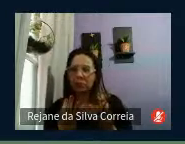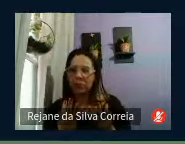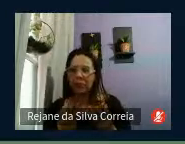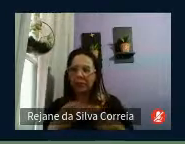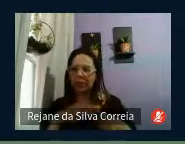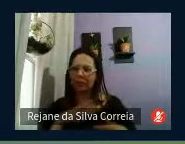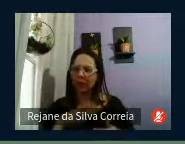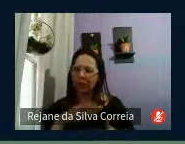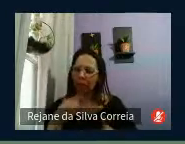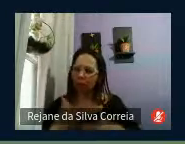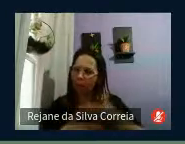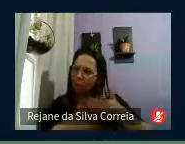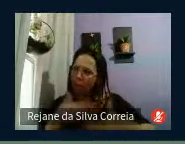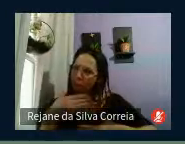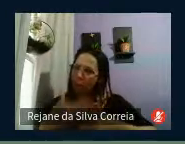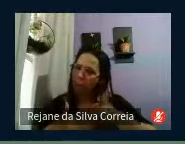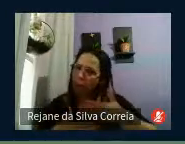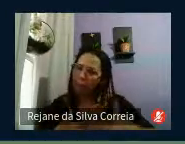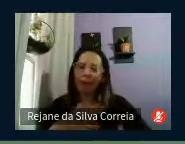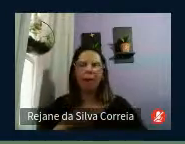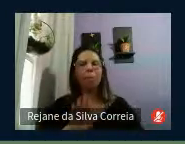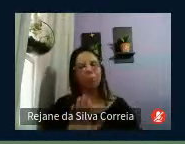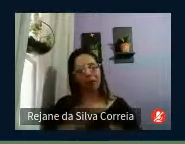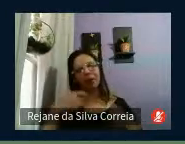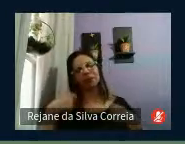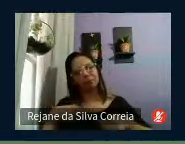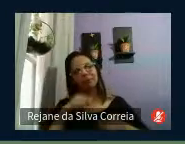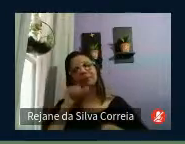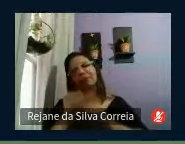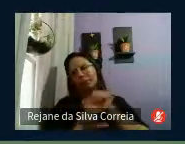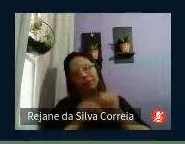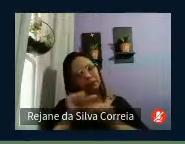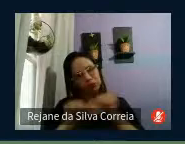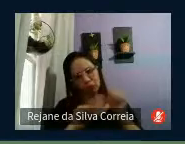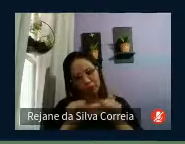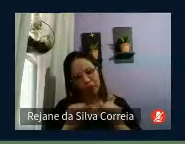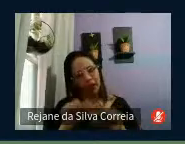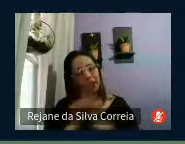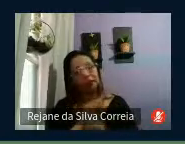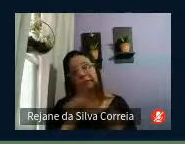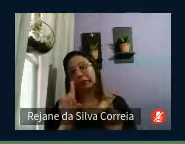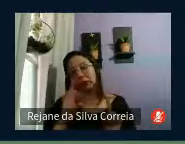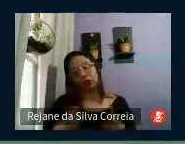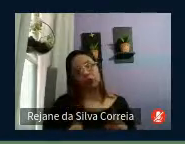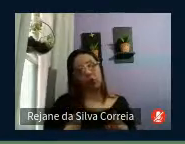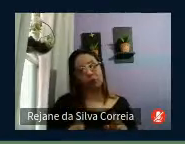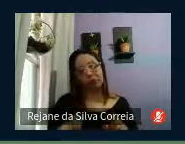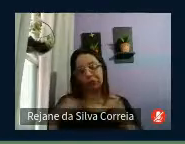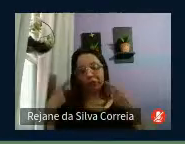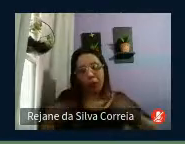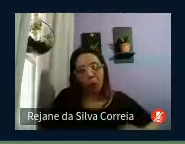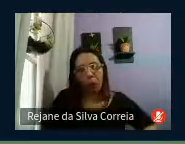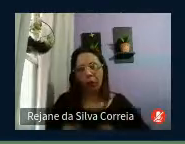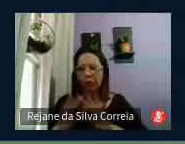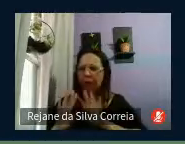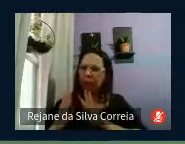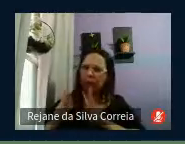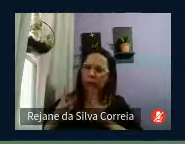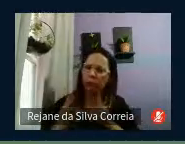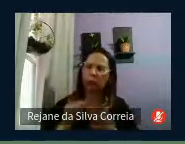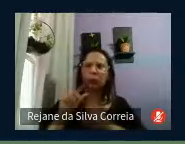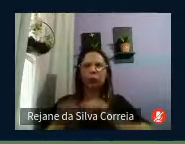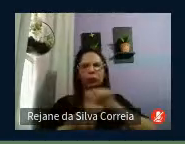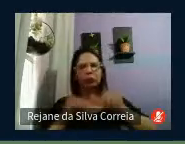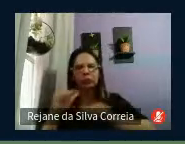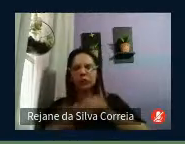consequência enorme, mas que, por outro lado, está transformando não só a vida humana, quanto todos os serviços, quanto a educação, quanto a